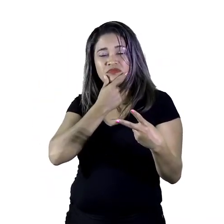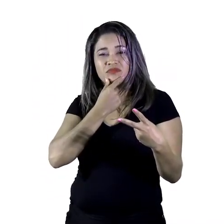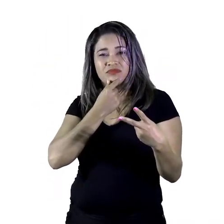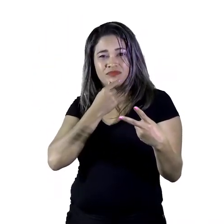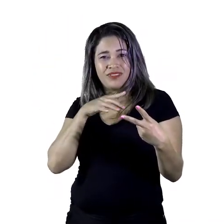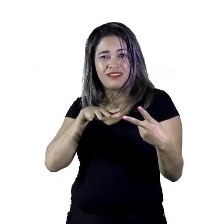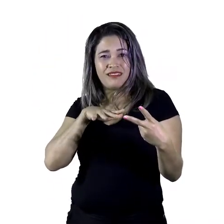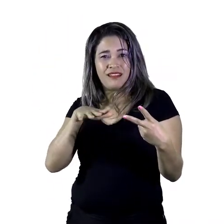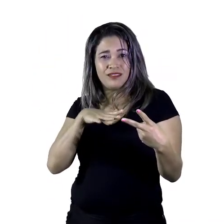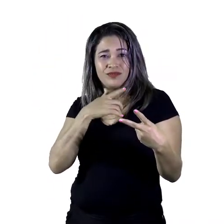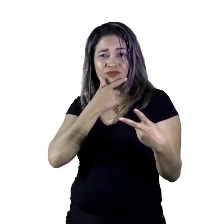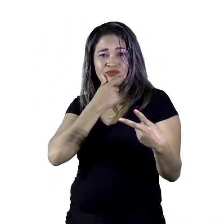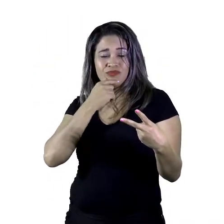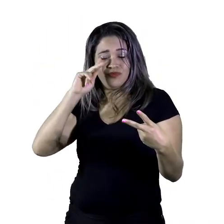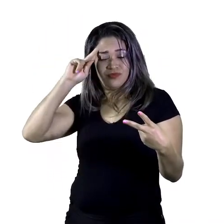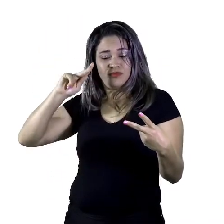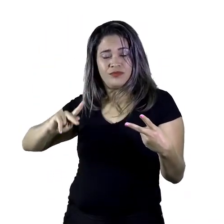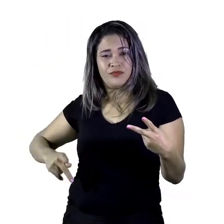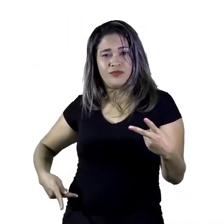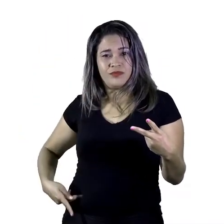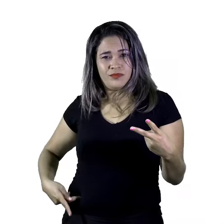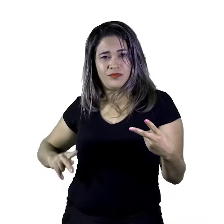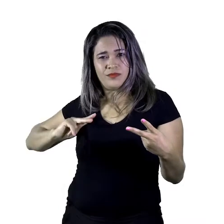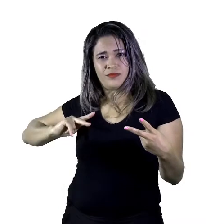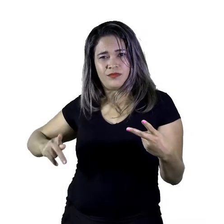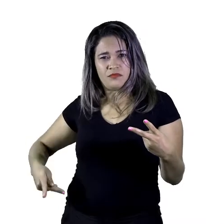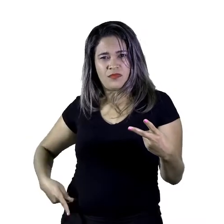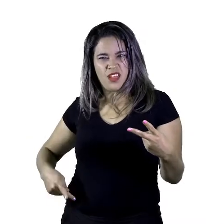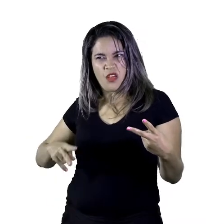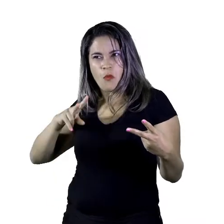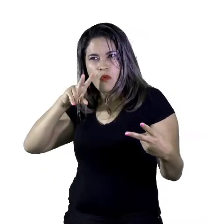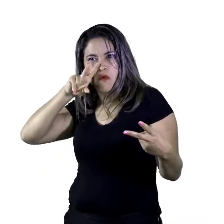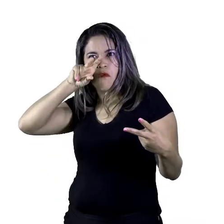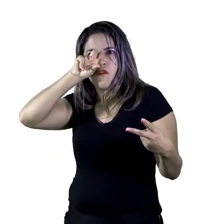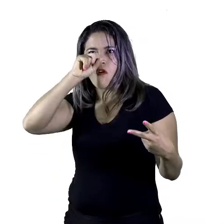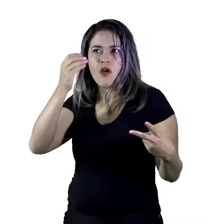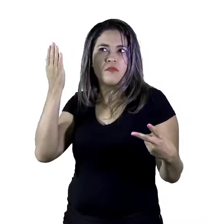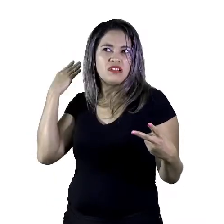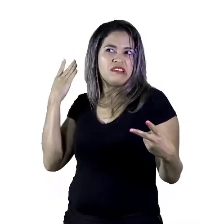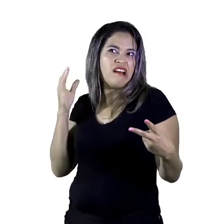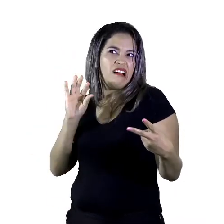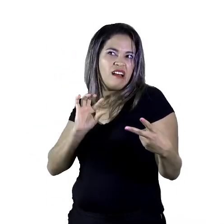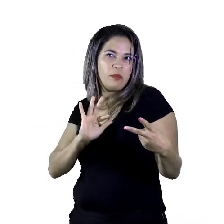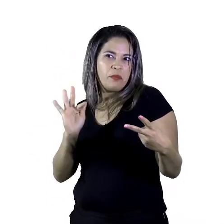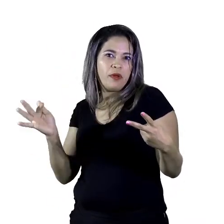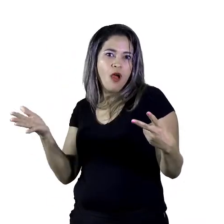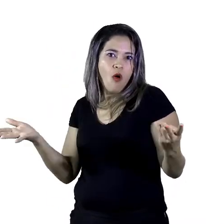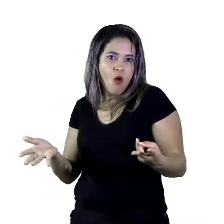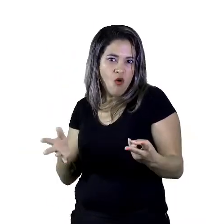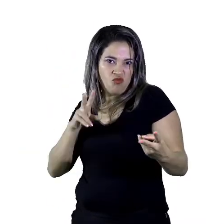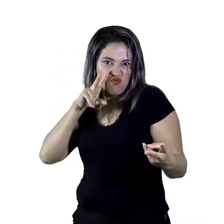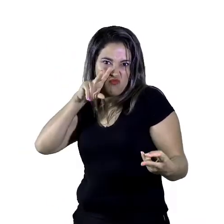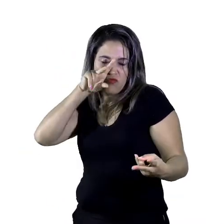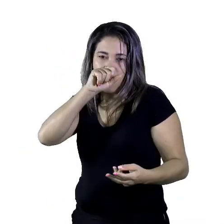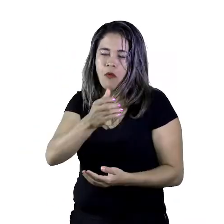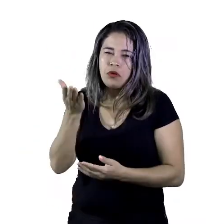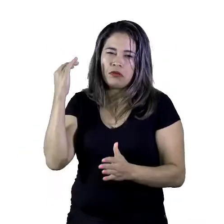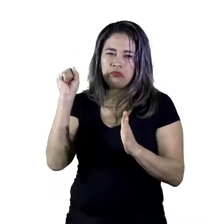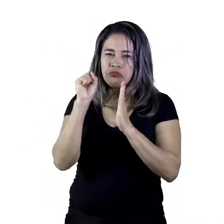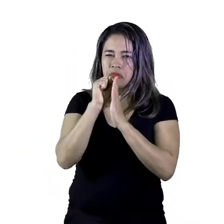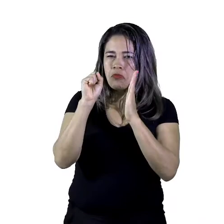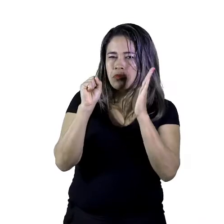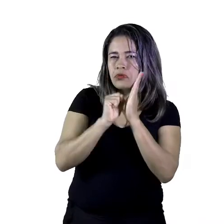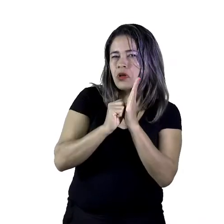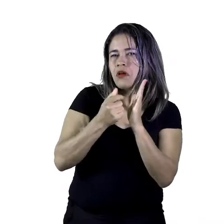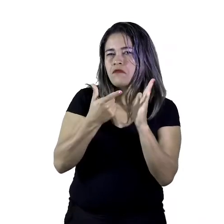ela não era tão forte como ela é agora. Então, hoje, principalmente no século passado, século XX,